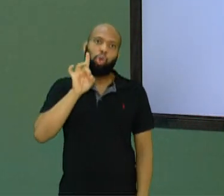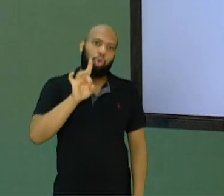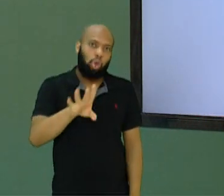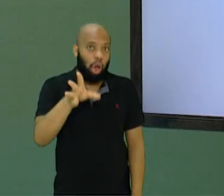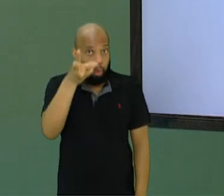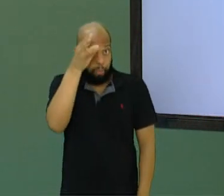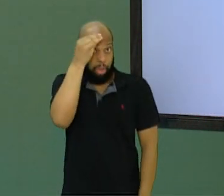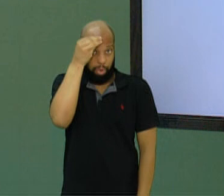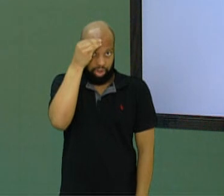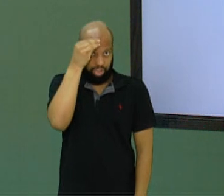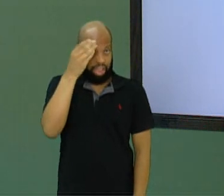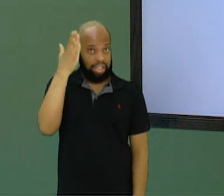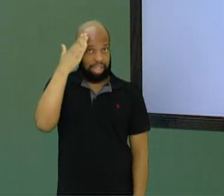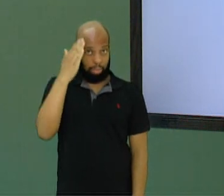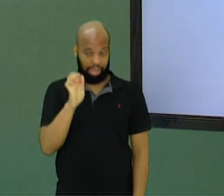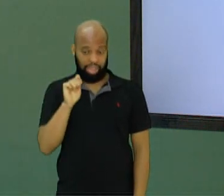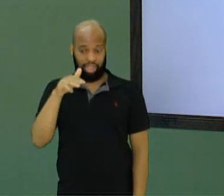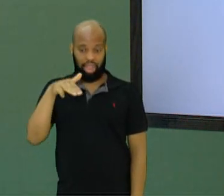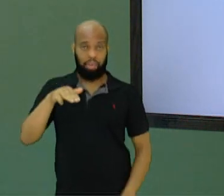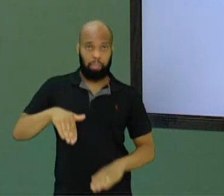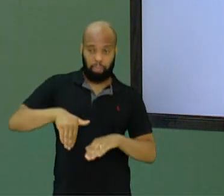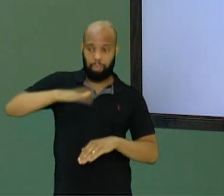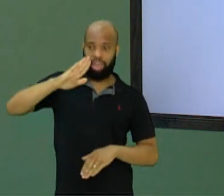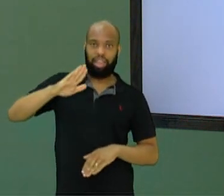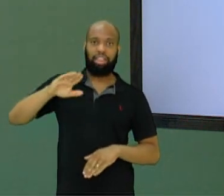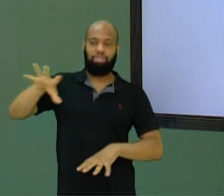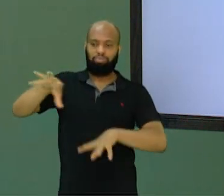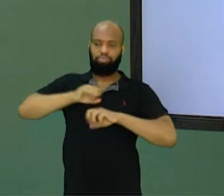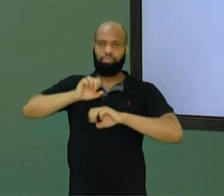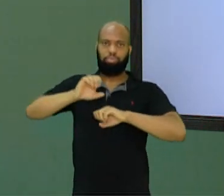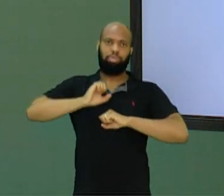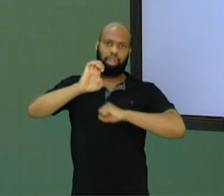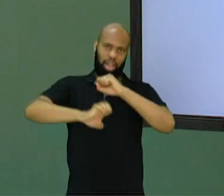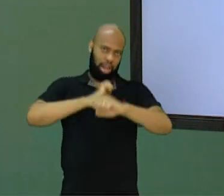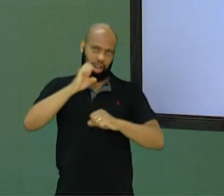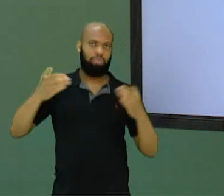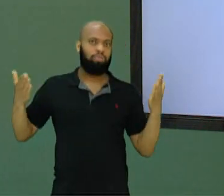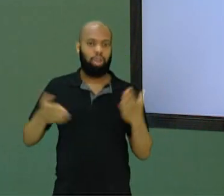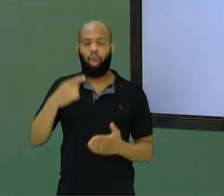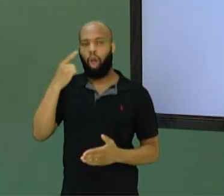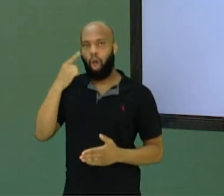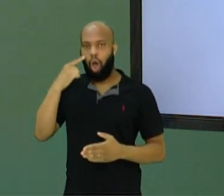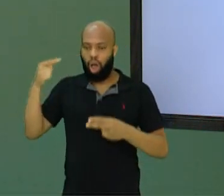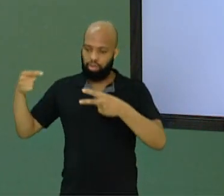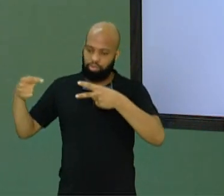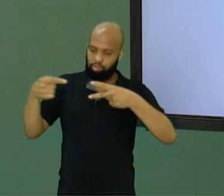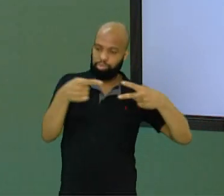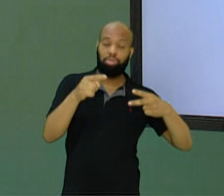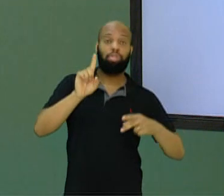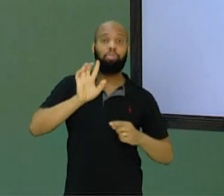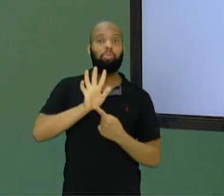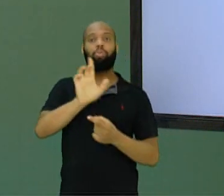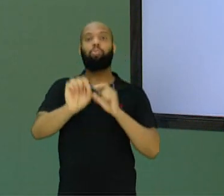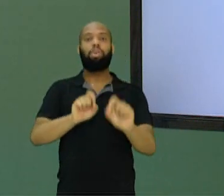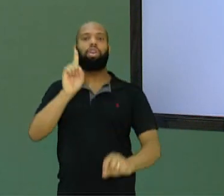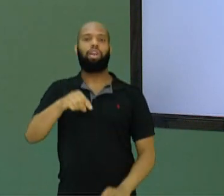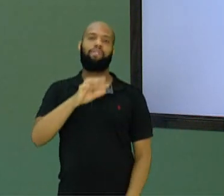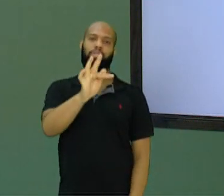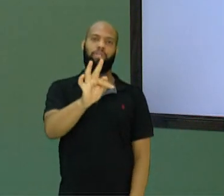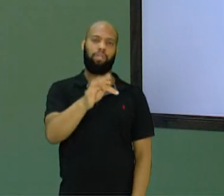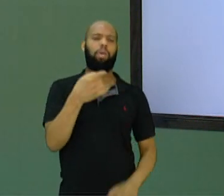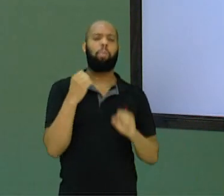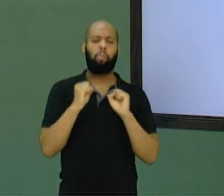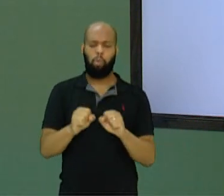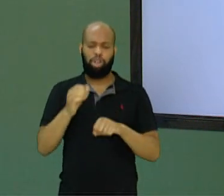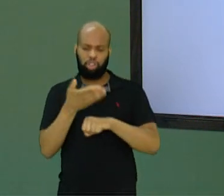na memorização. Você pode criar a sua frase, a sua metodologia para